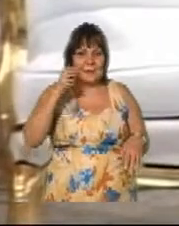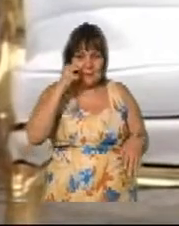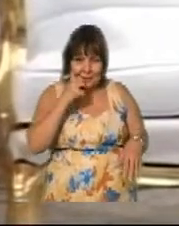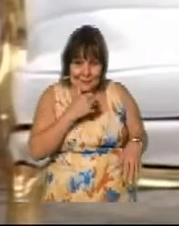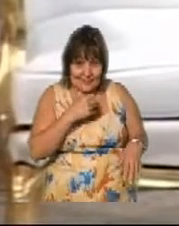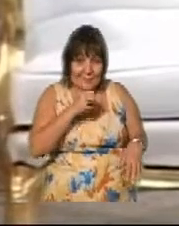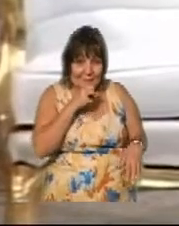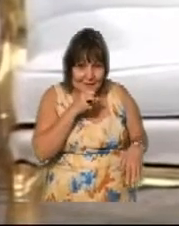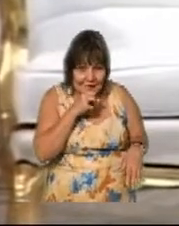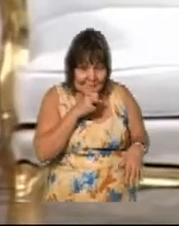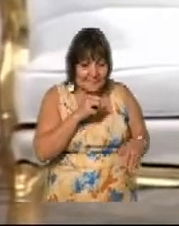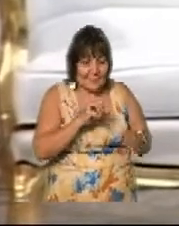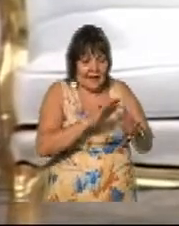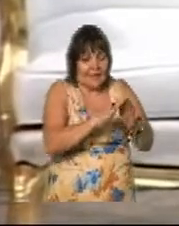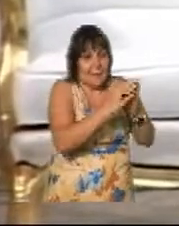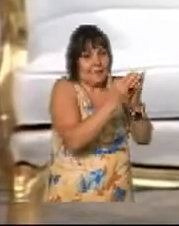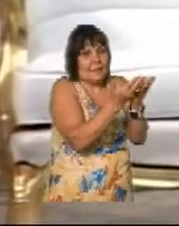e me mandou ler